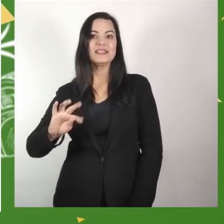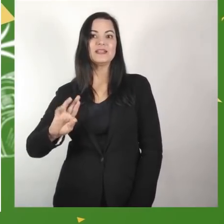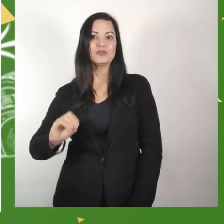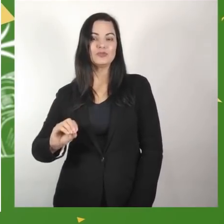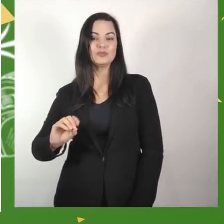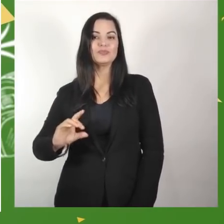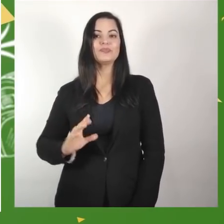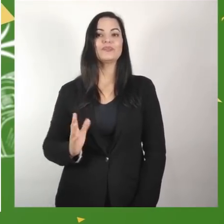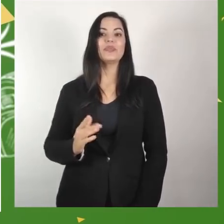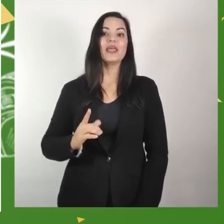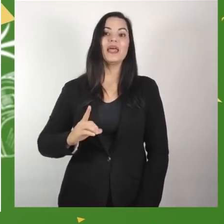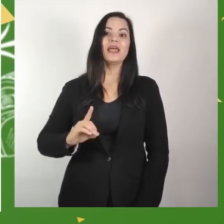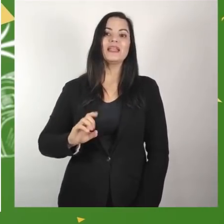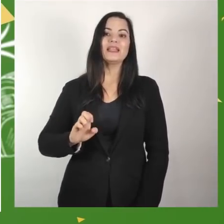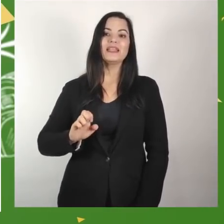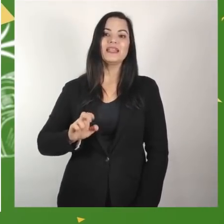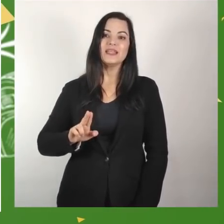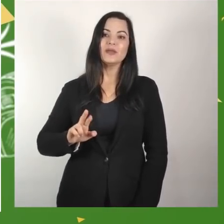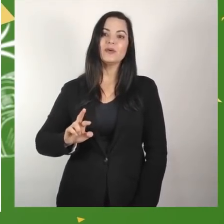Sinistro. Deu ruim.